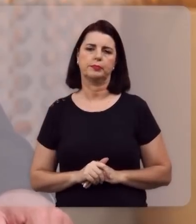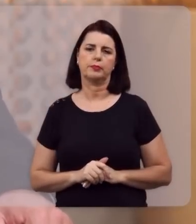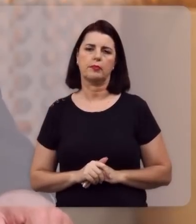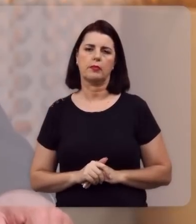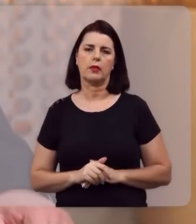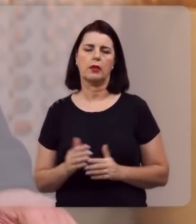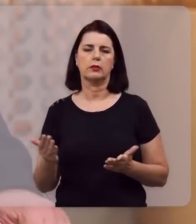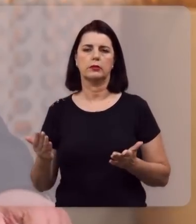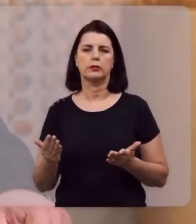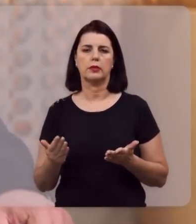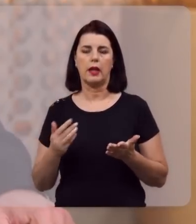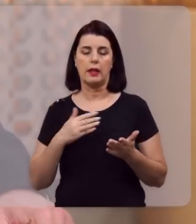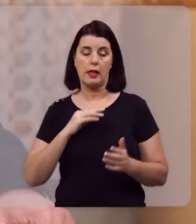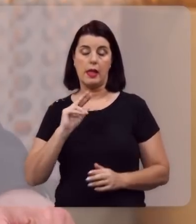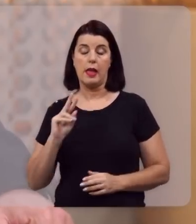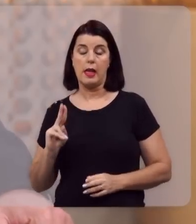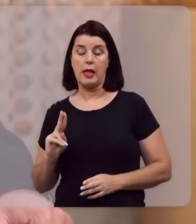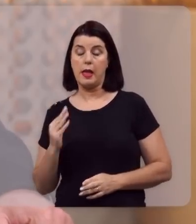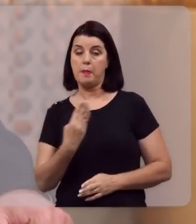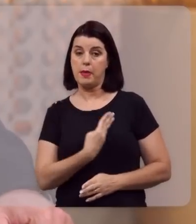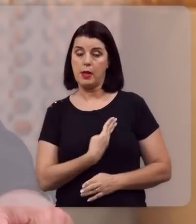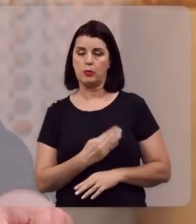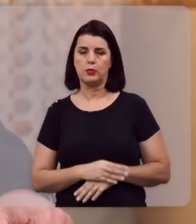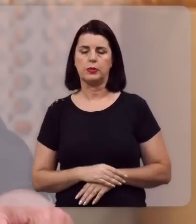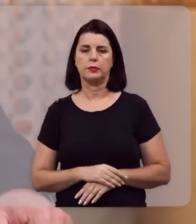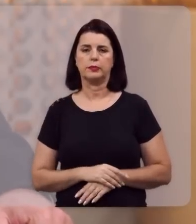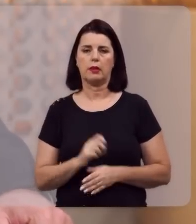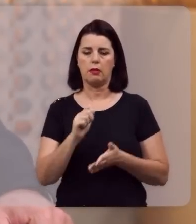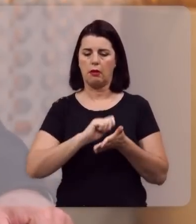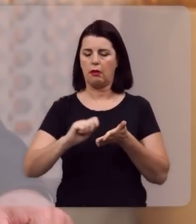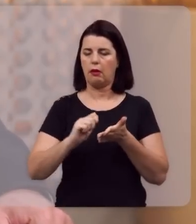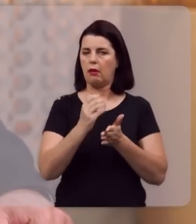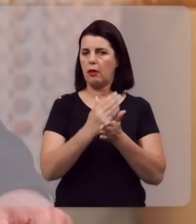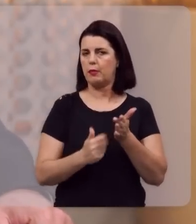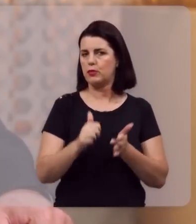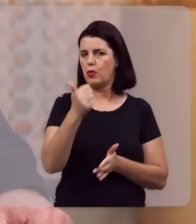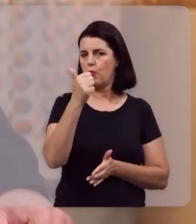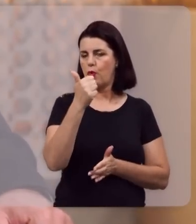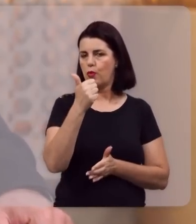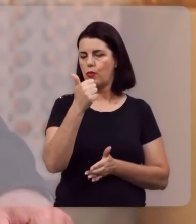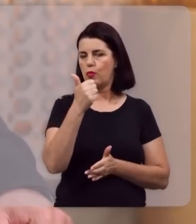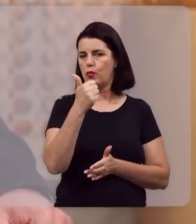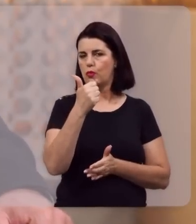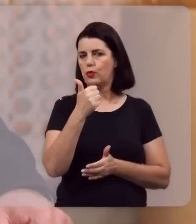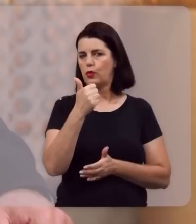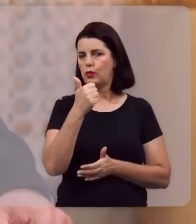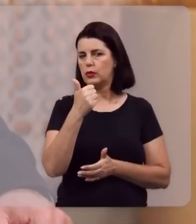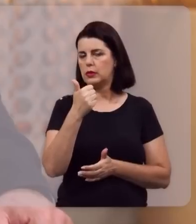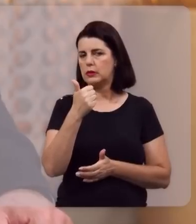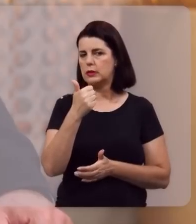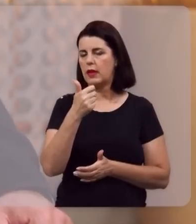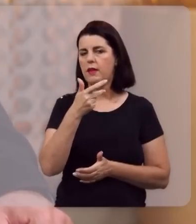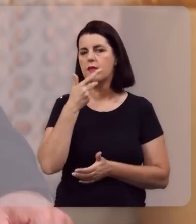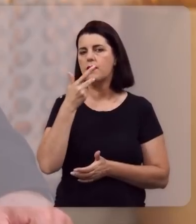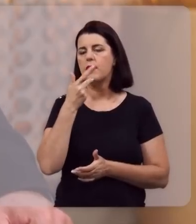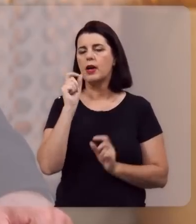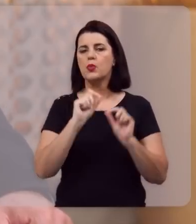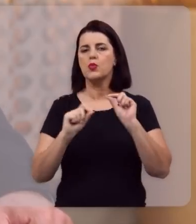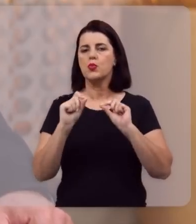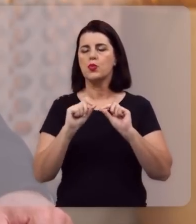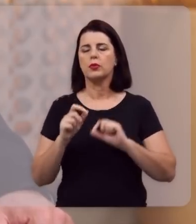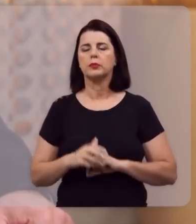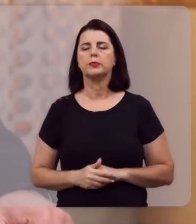O autor da carta aos Hebreus, ele, no capítulo 11, ele usa um trocadilho